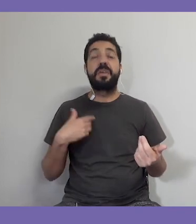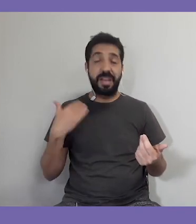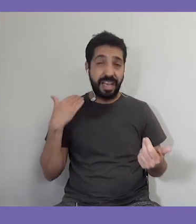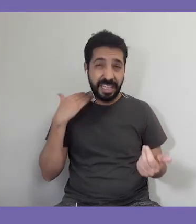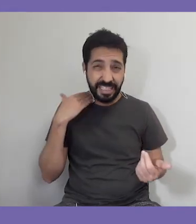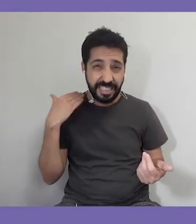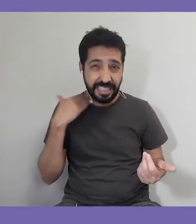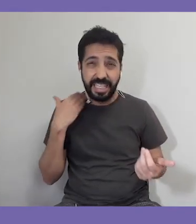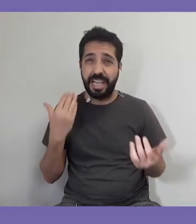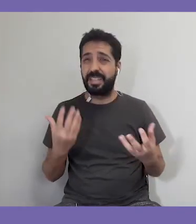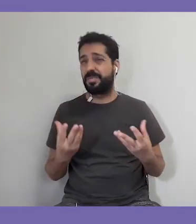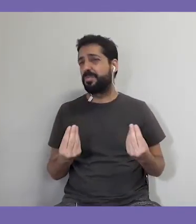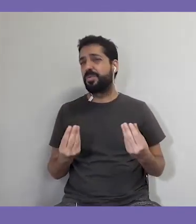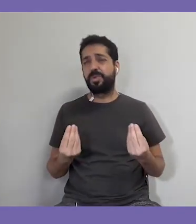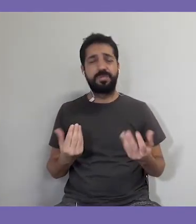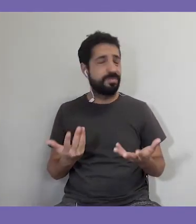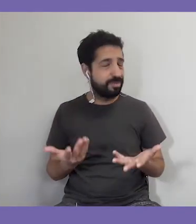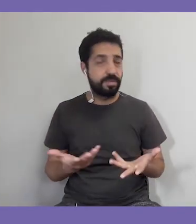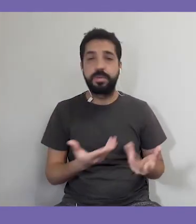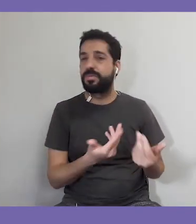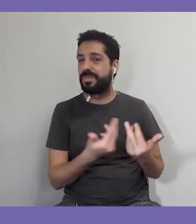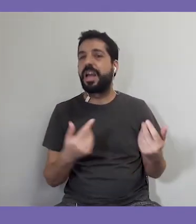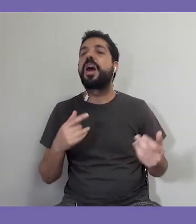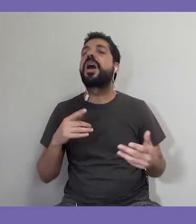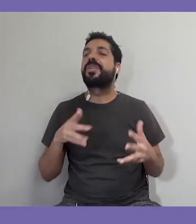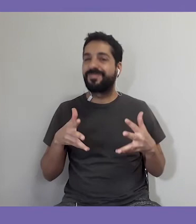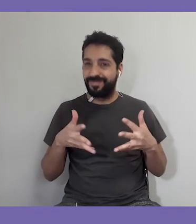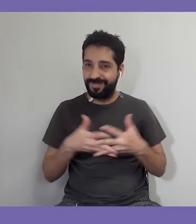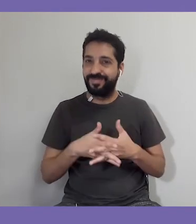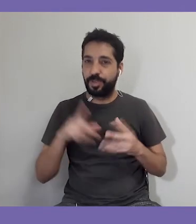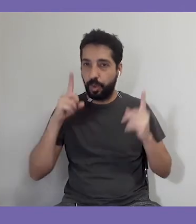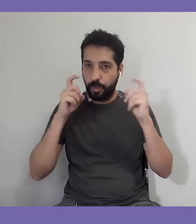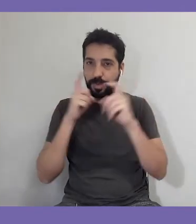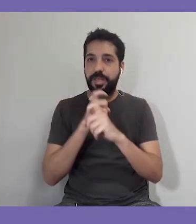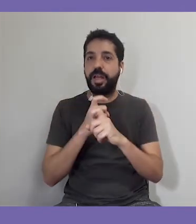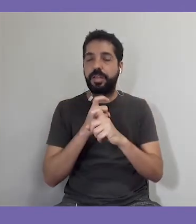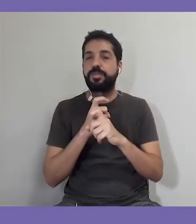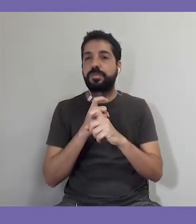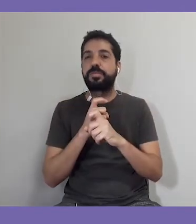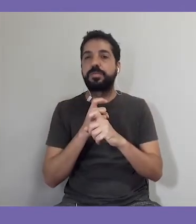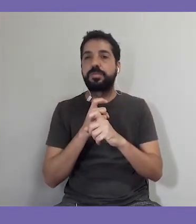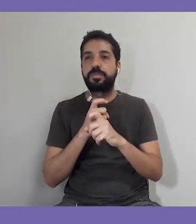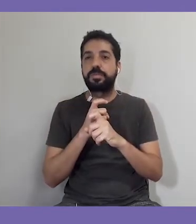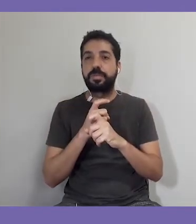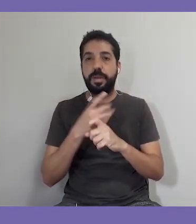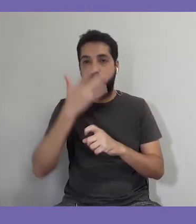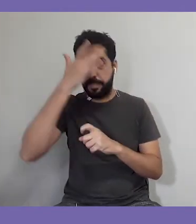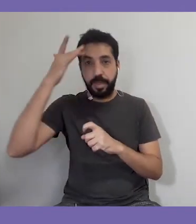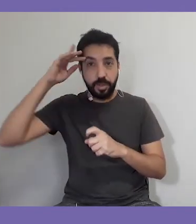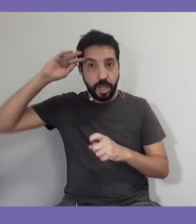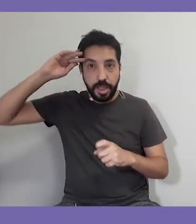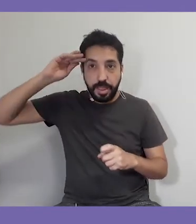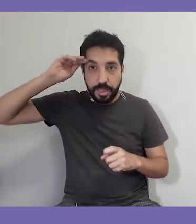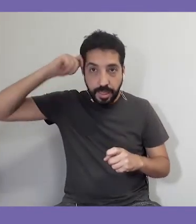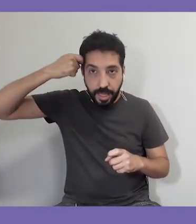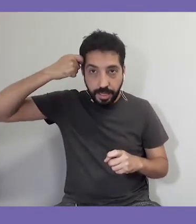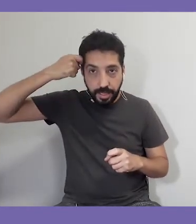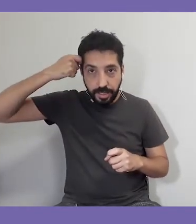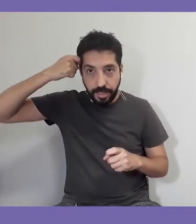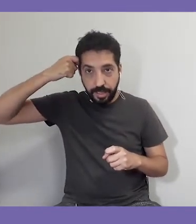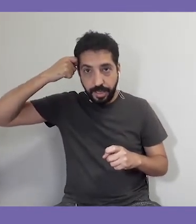exageradas, assim, chegava cansada, enfim, é muito complicado. A pessoa